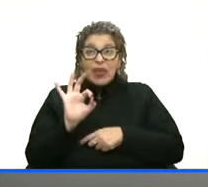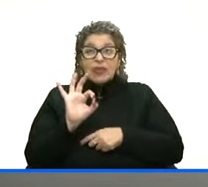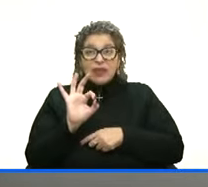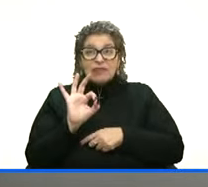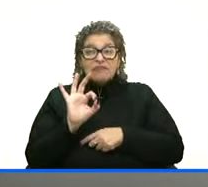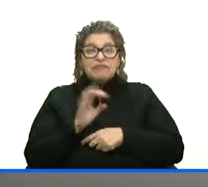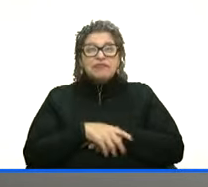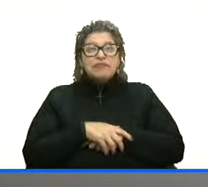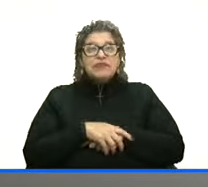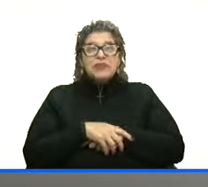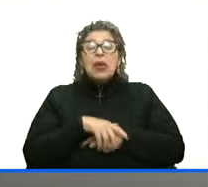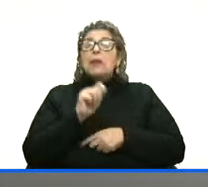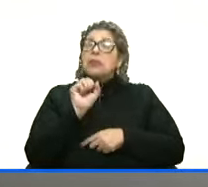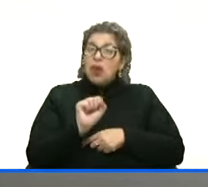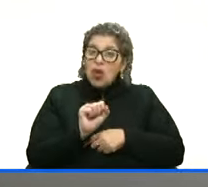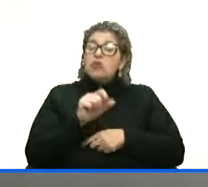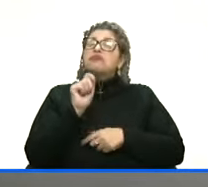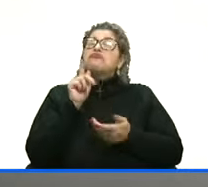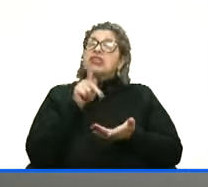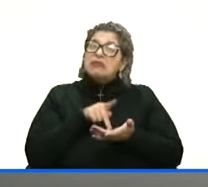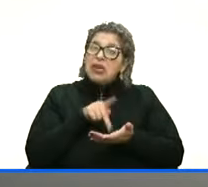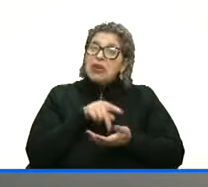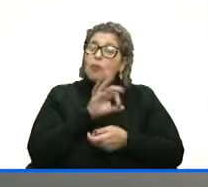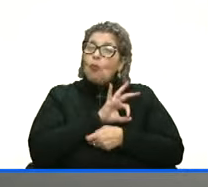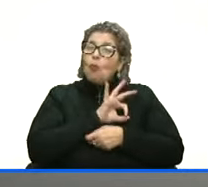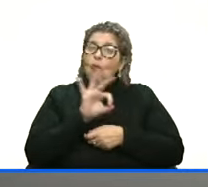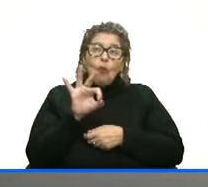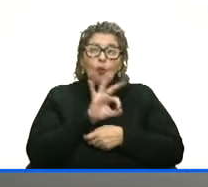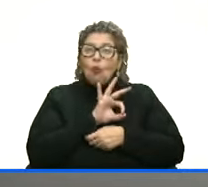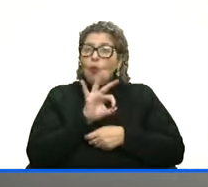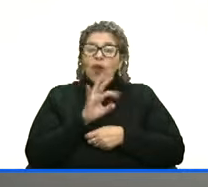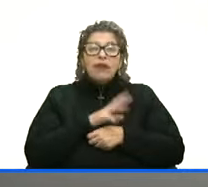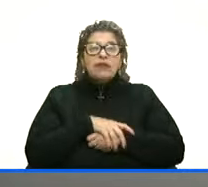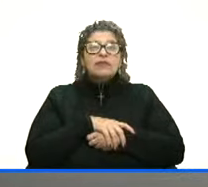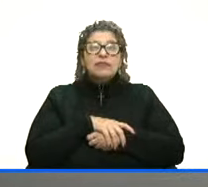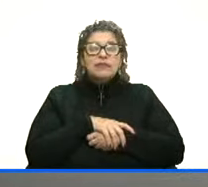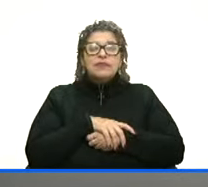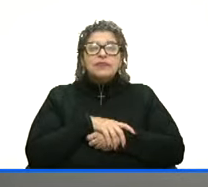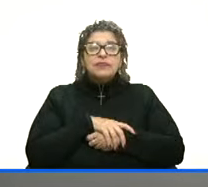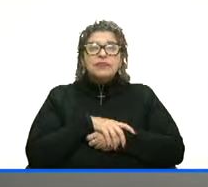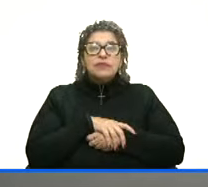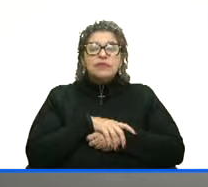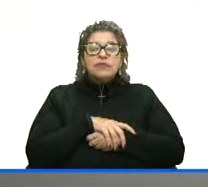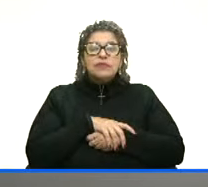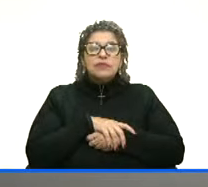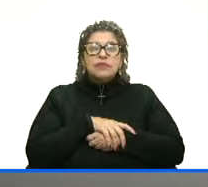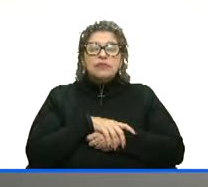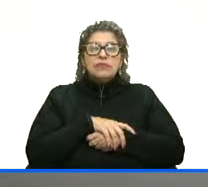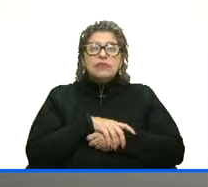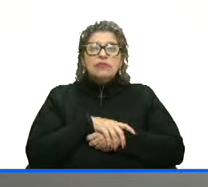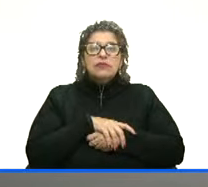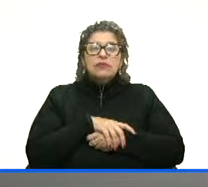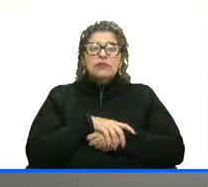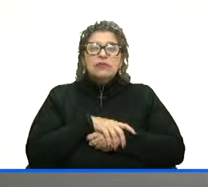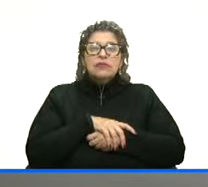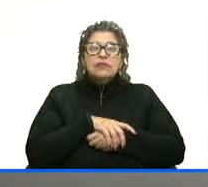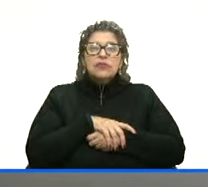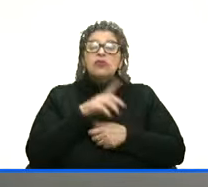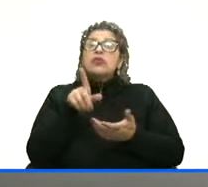para nós, assim, não, Bama, não. Vocês têm um ponto que está... Vocês